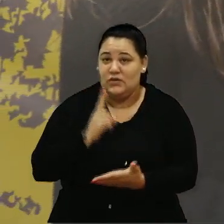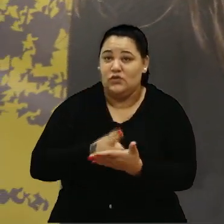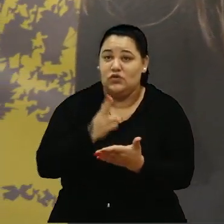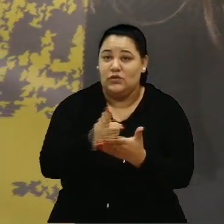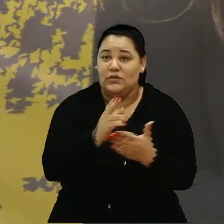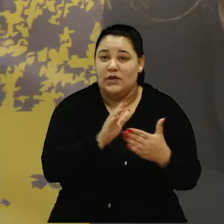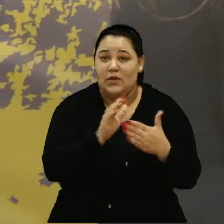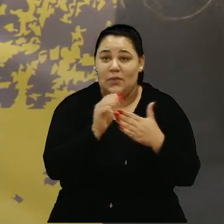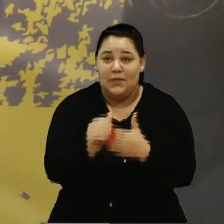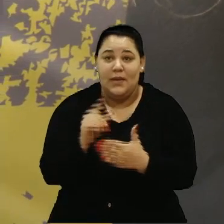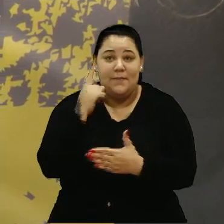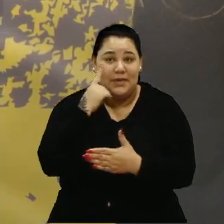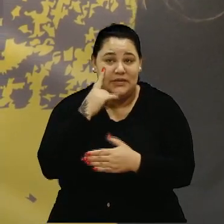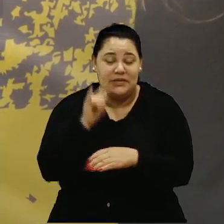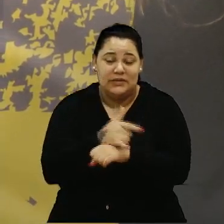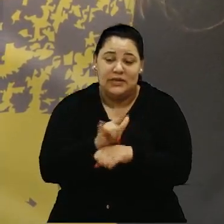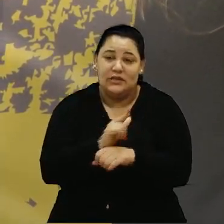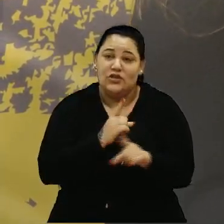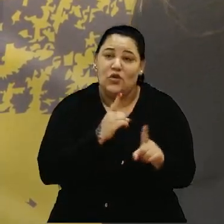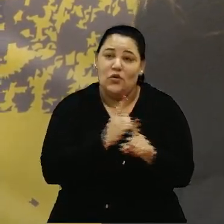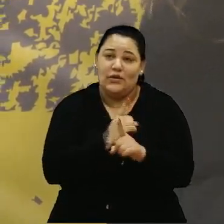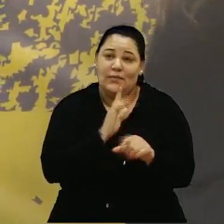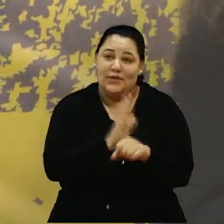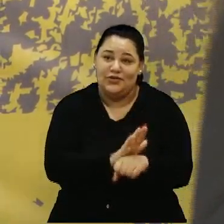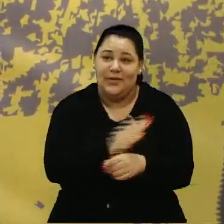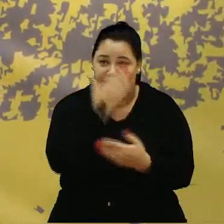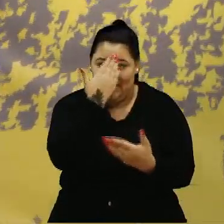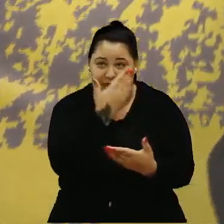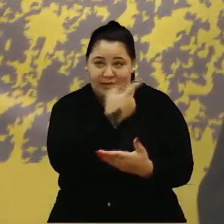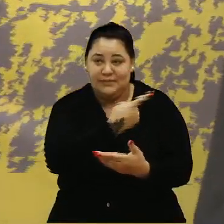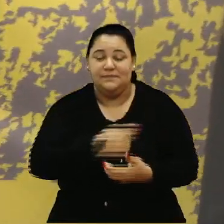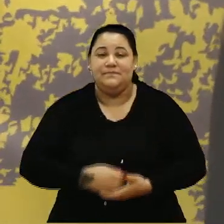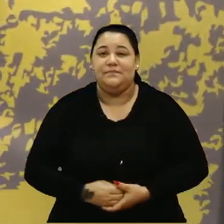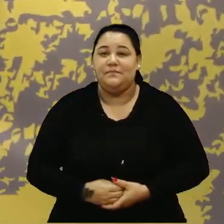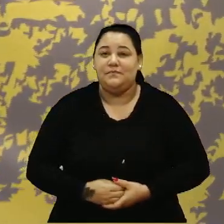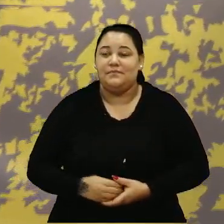acompanhando e pensando em alternativas para o Campus da Serra. Obrigada. Obrigada. Agora eu recebo a